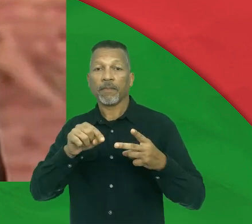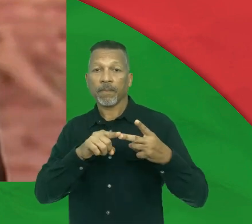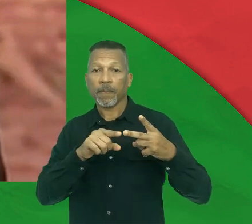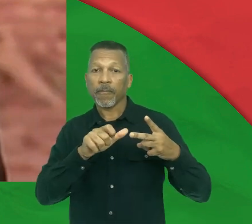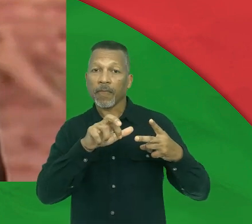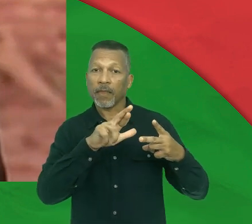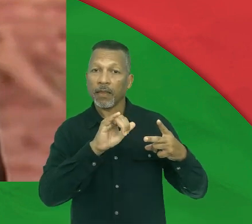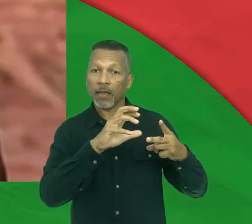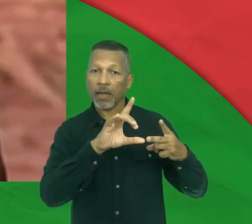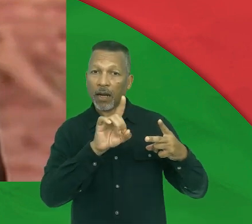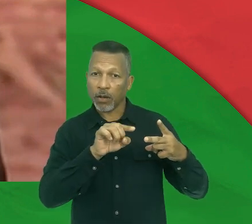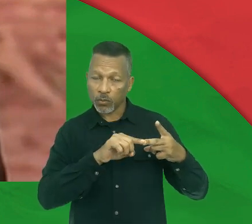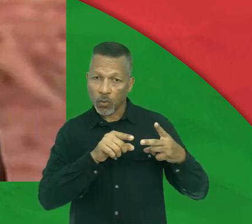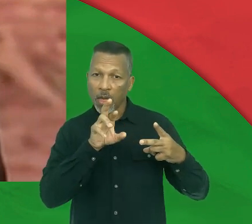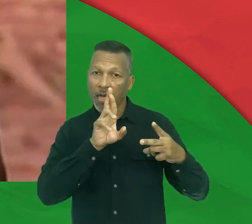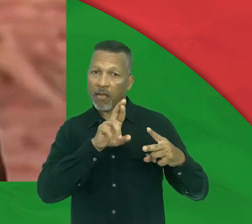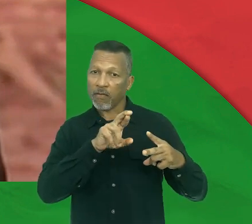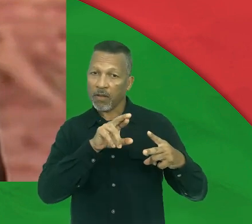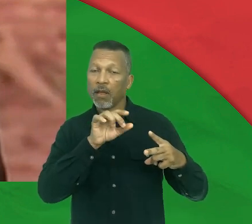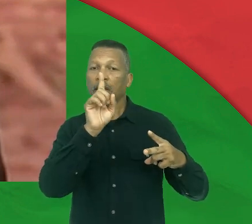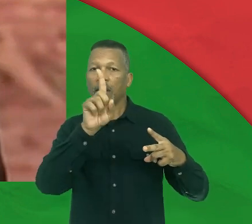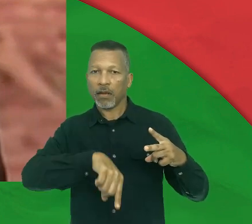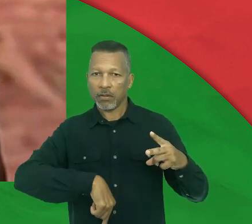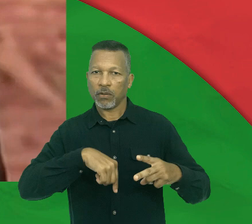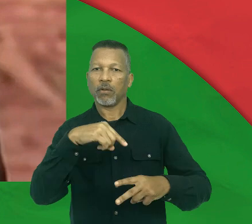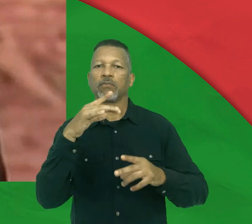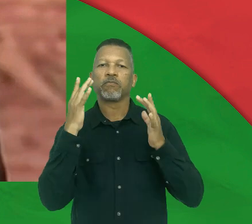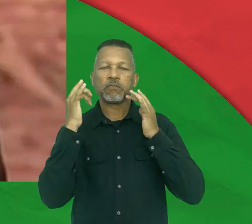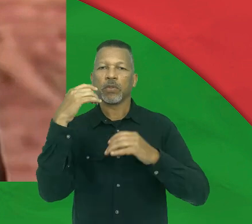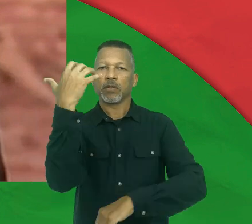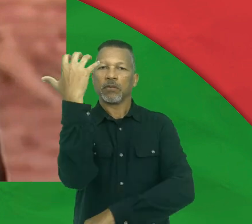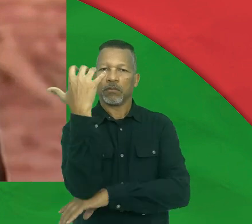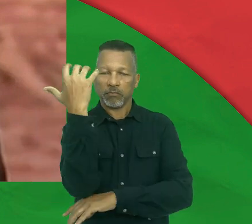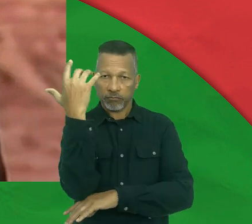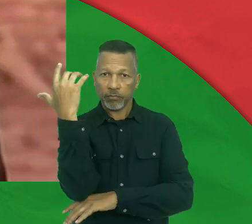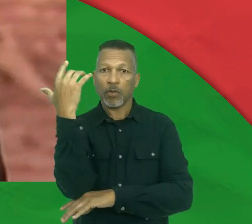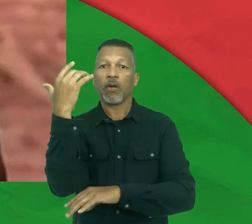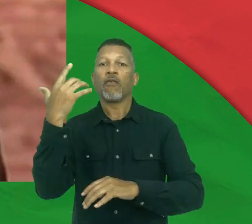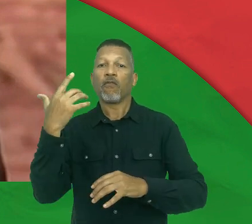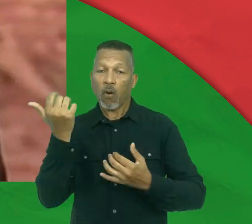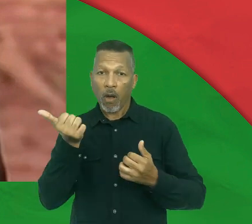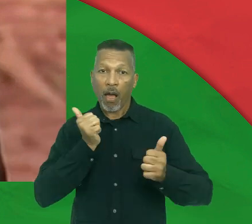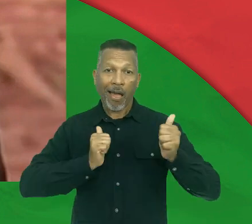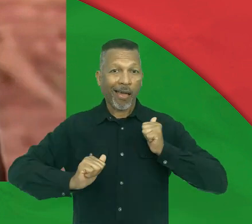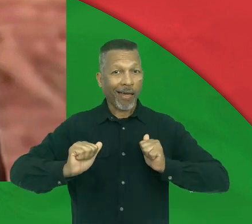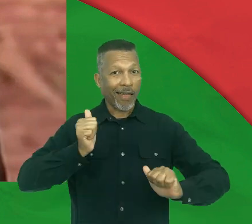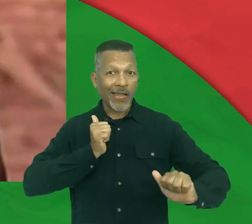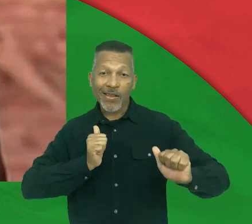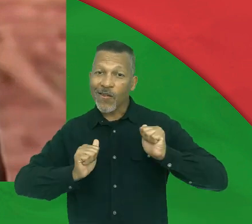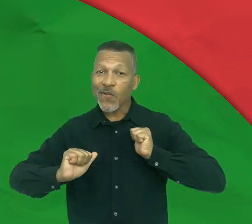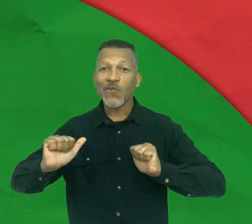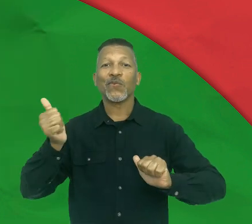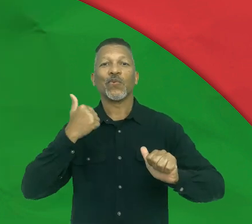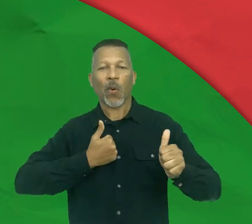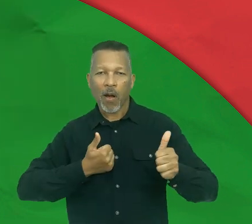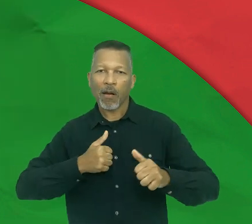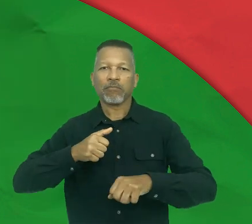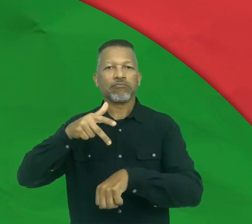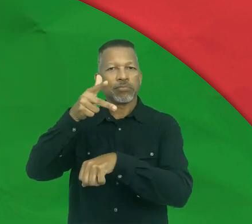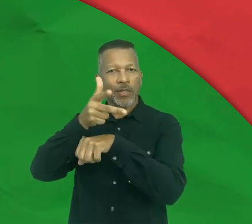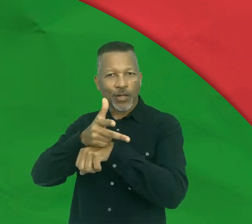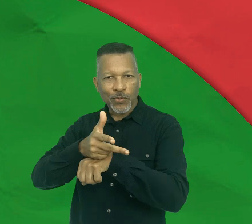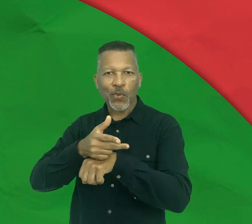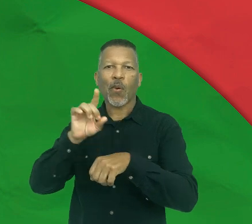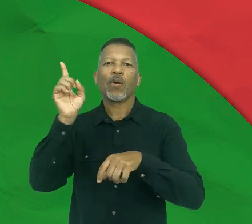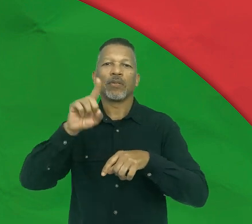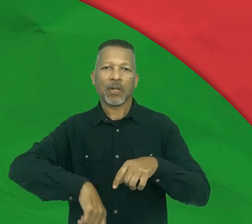também é referência no teatro em Ipatinga. Foi ator, produtor cultural, iluminador e diretor teatral